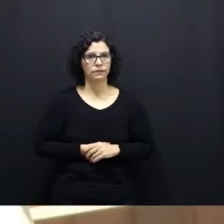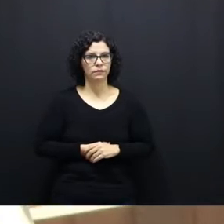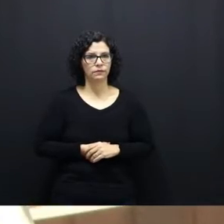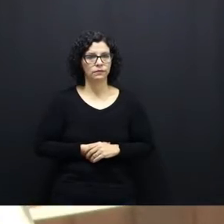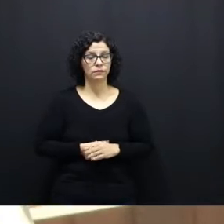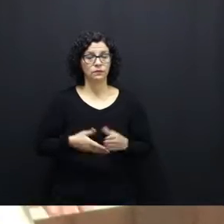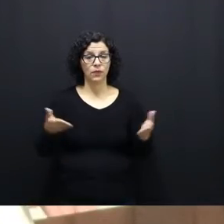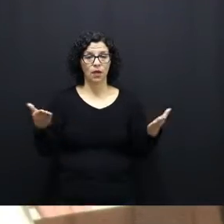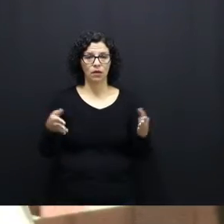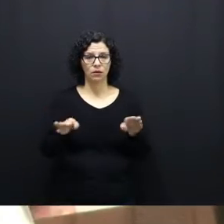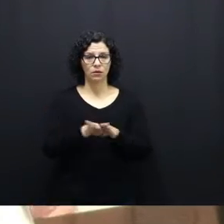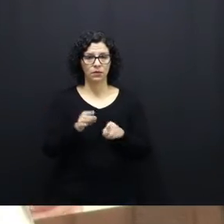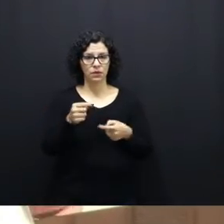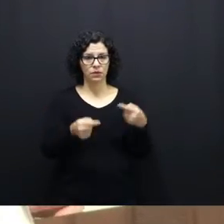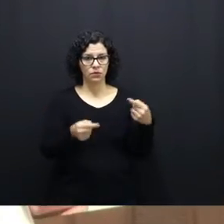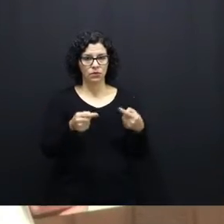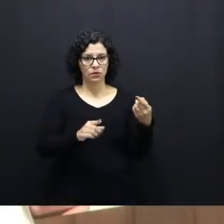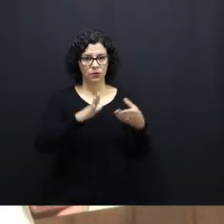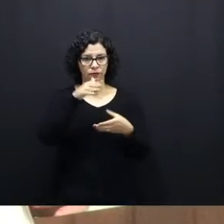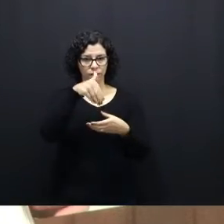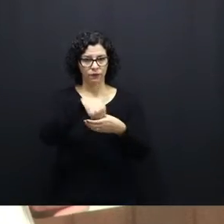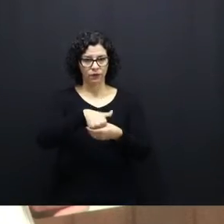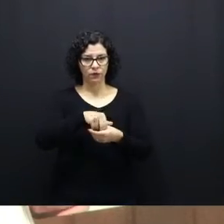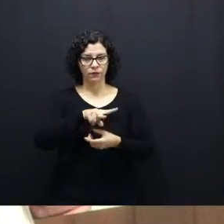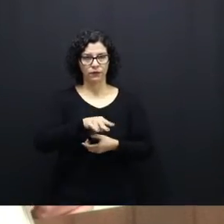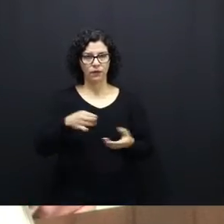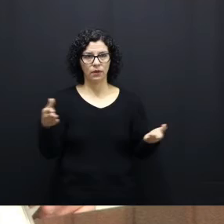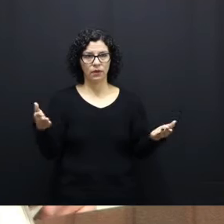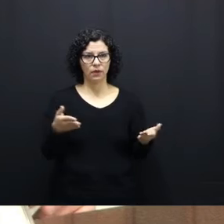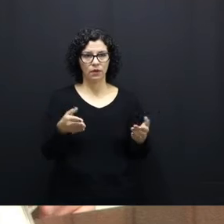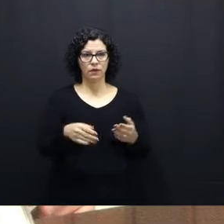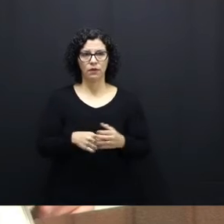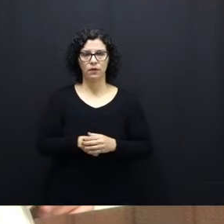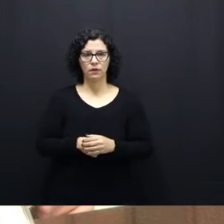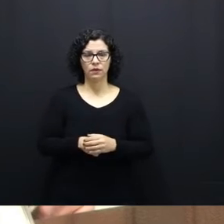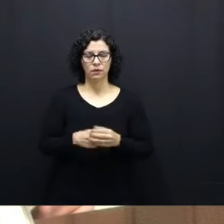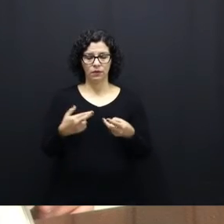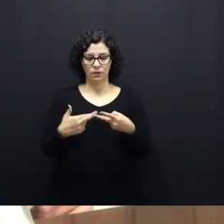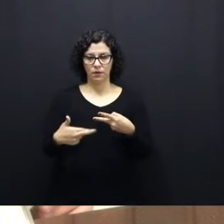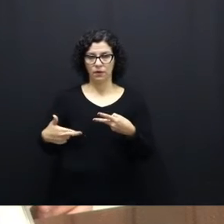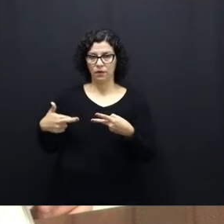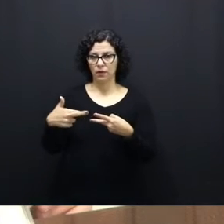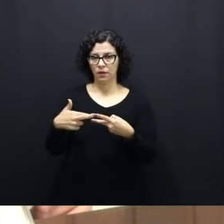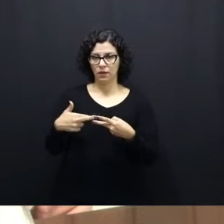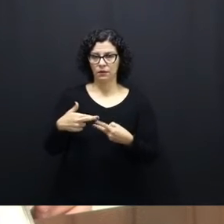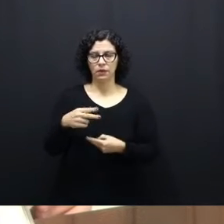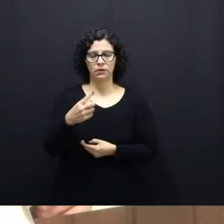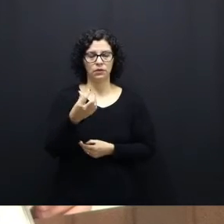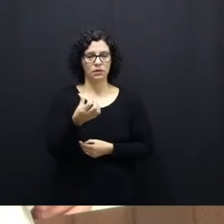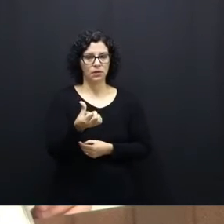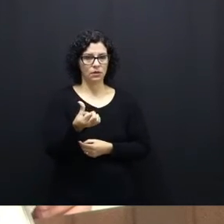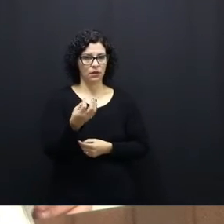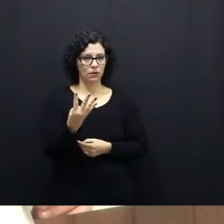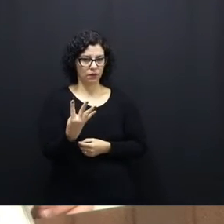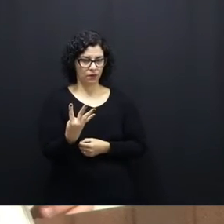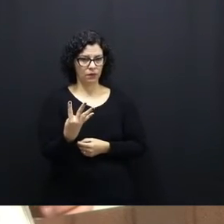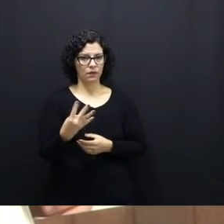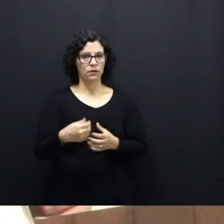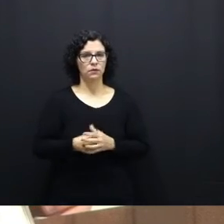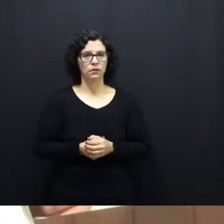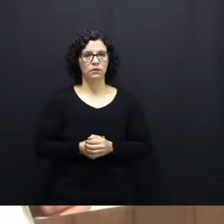Olá neste momento colocamos entre expulsão e votação o requerimento de nº 64